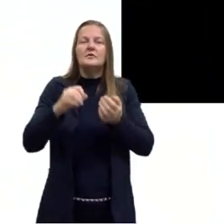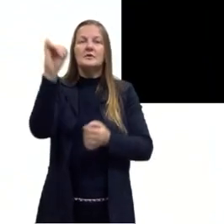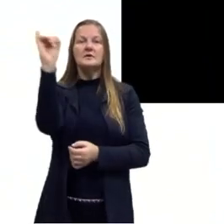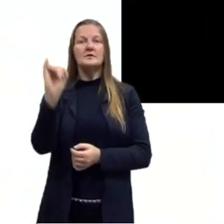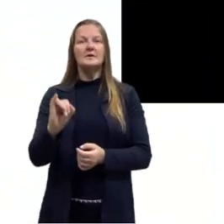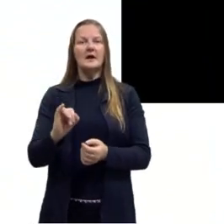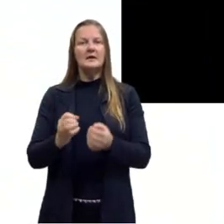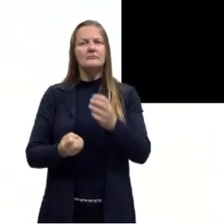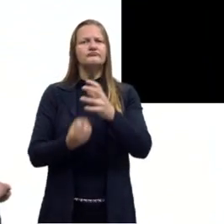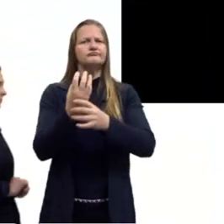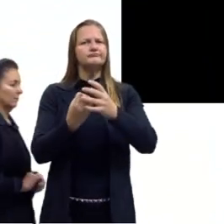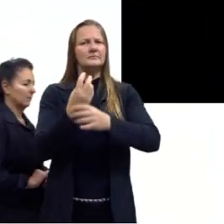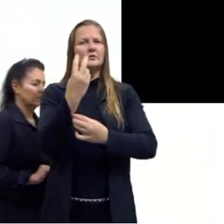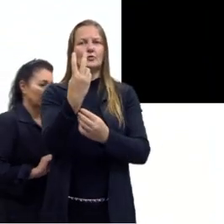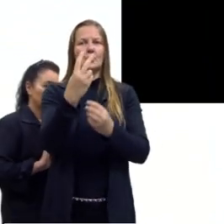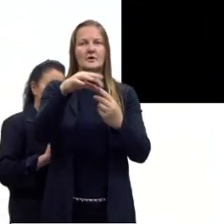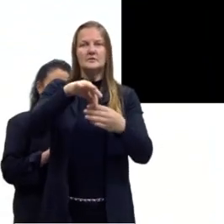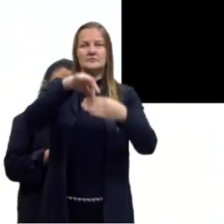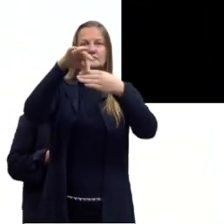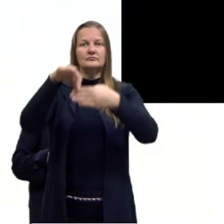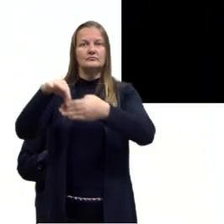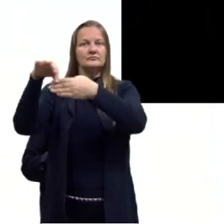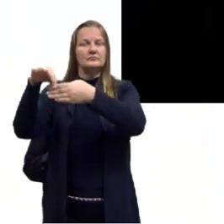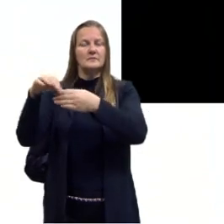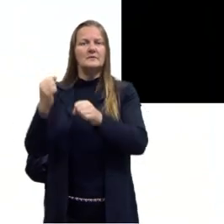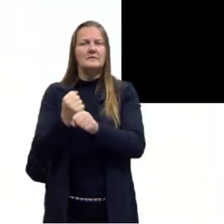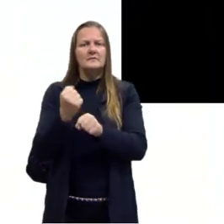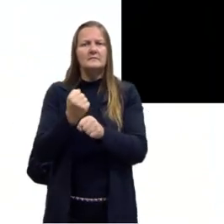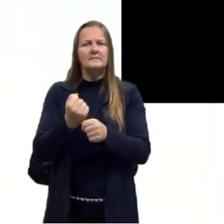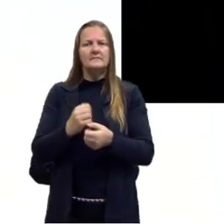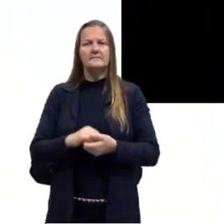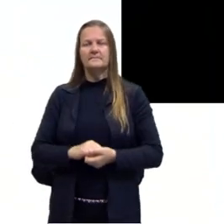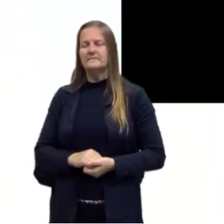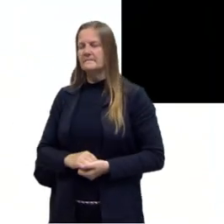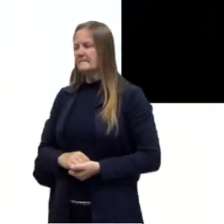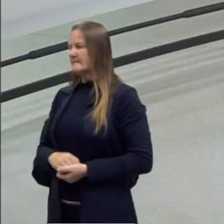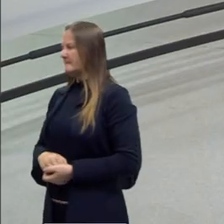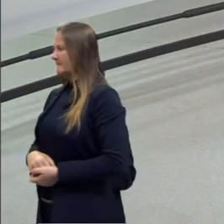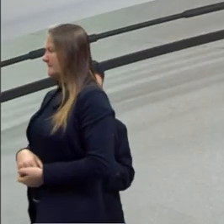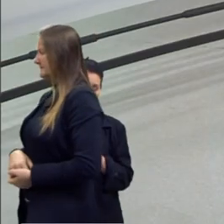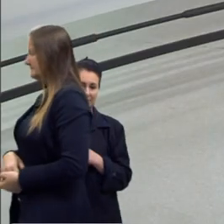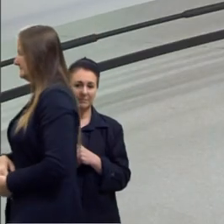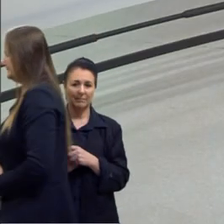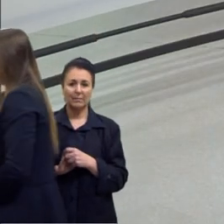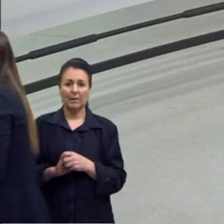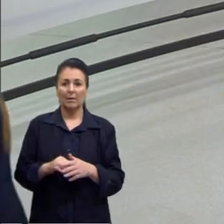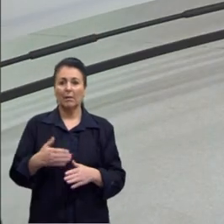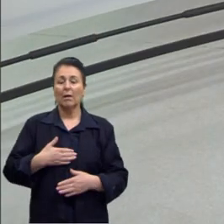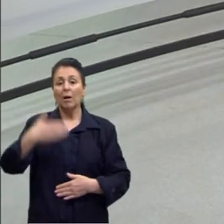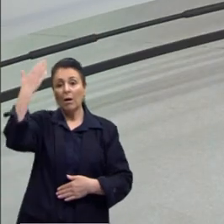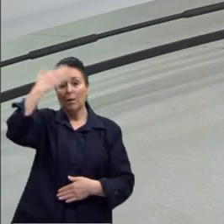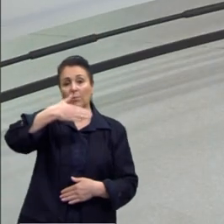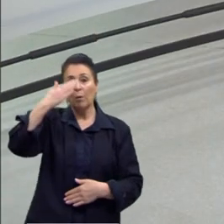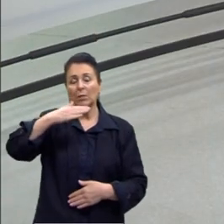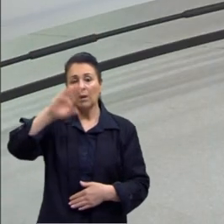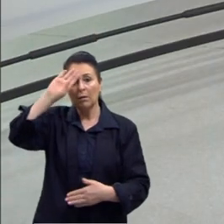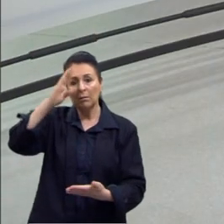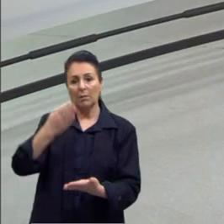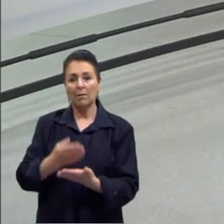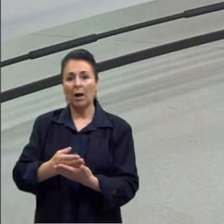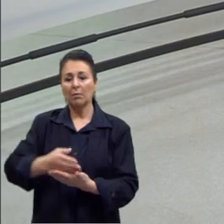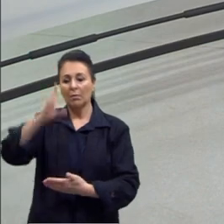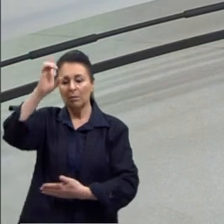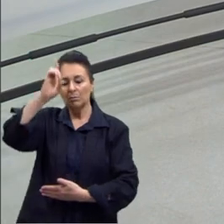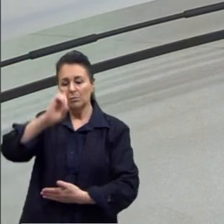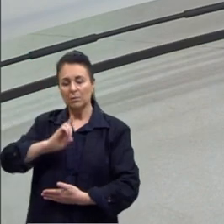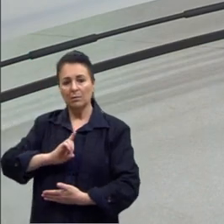do renascimento dois artistas se destacaram por terem produzido obras que testemunham a crença na dignidade do